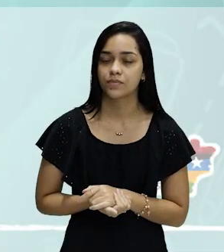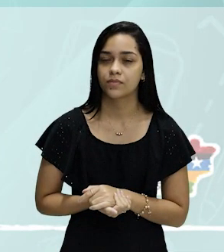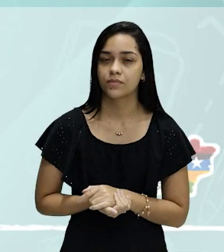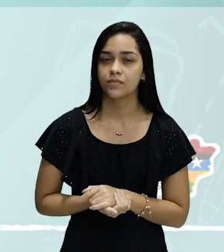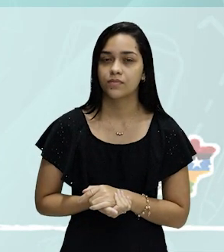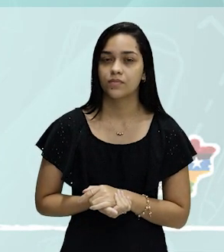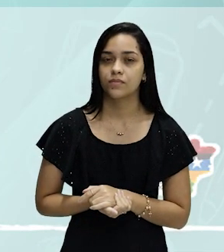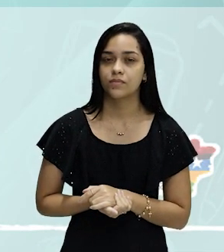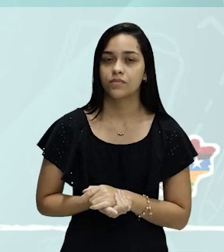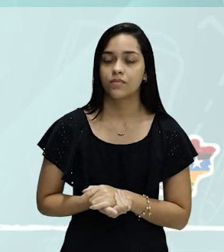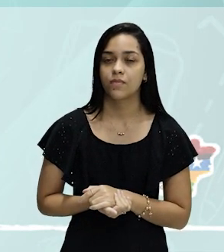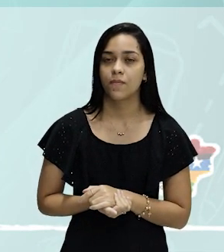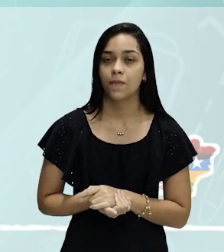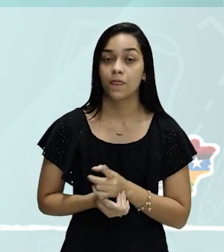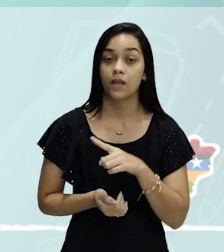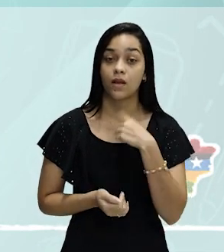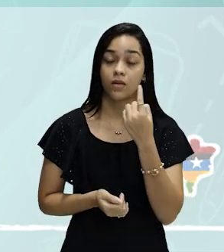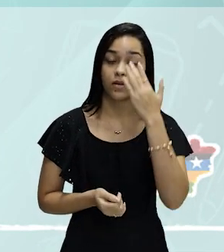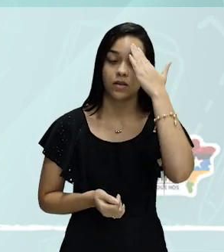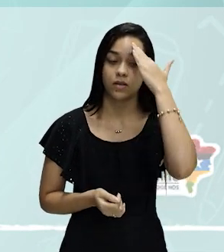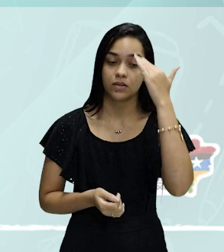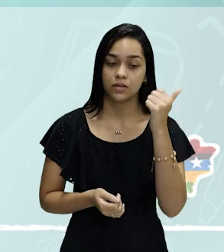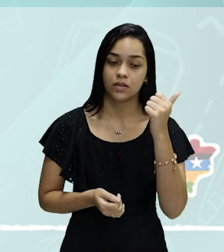Então, para que a gente determine,